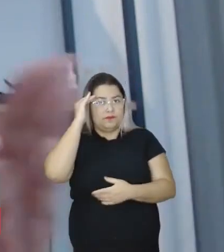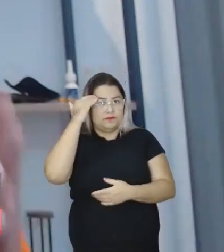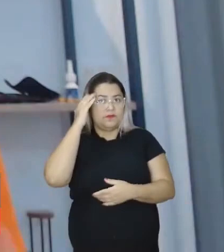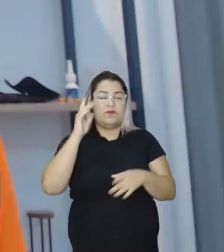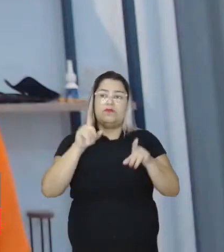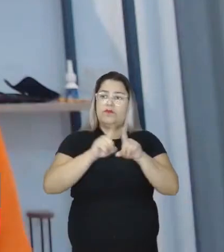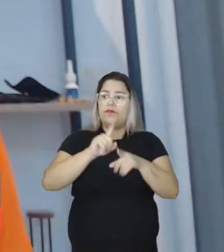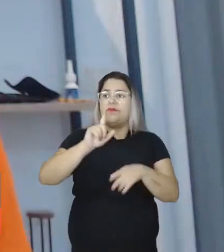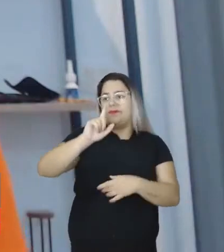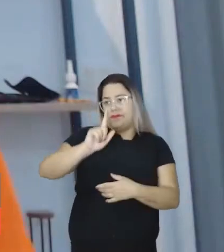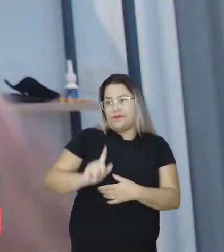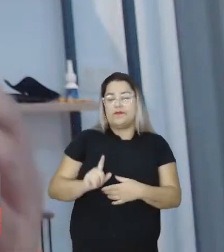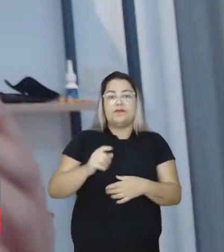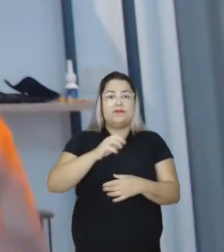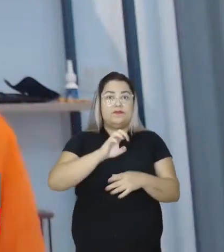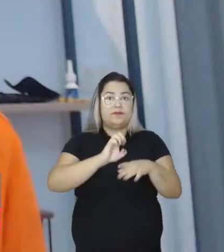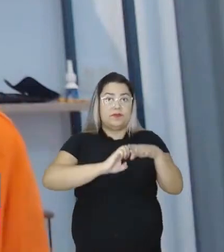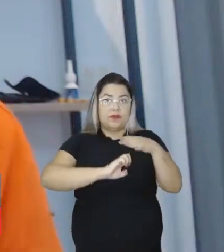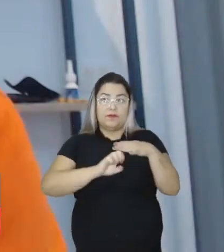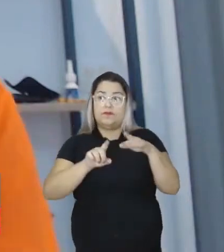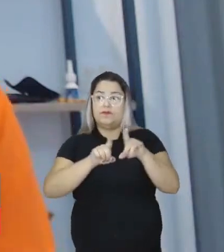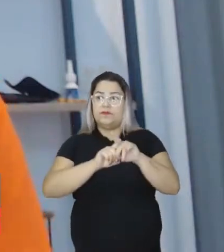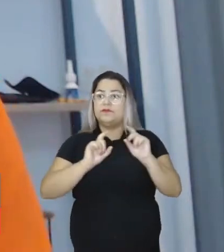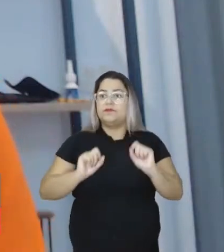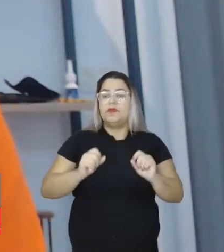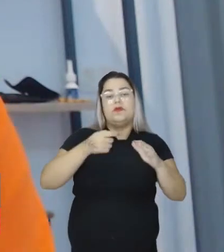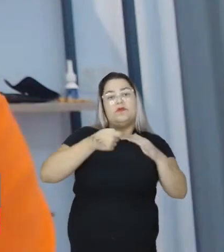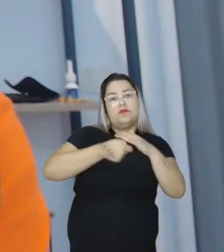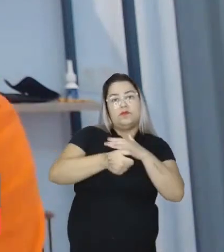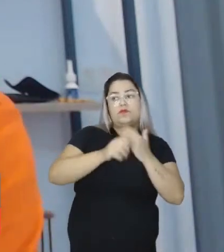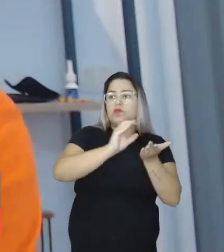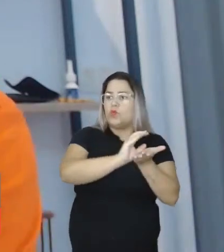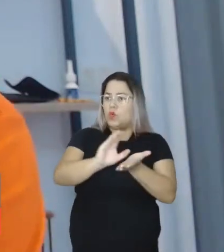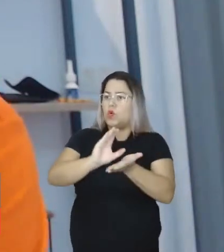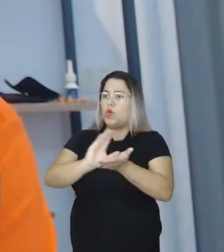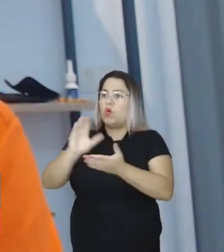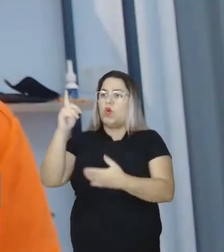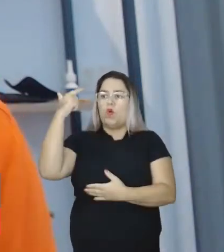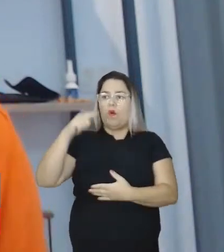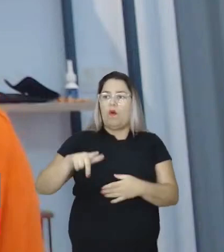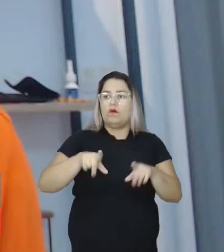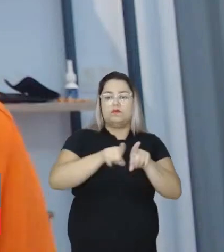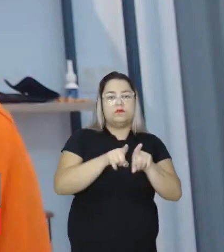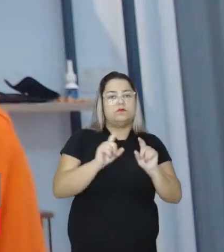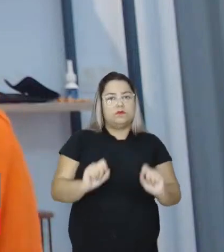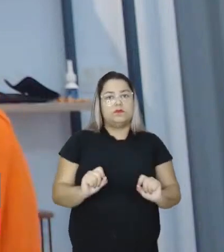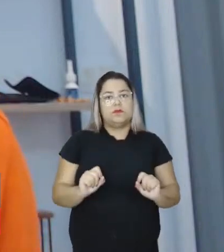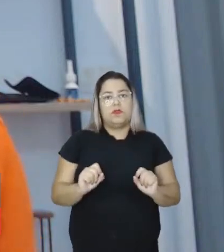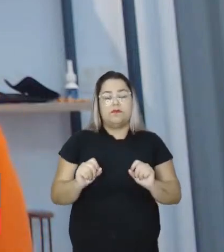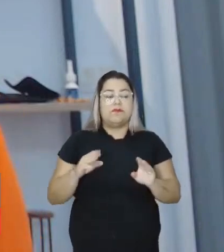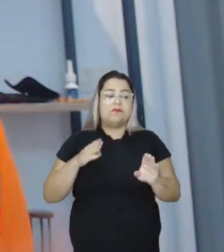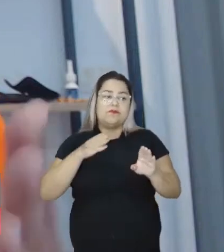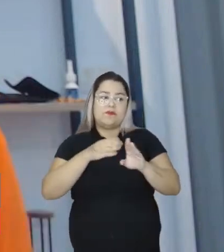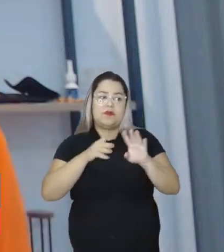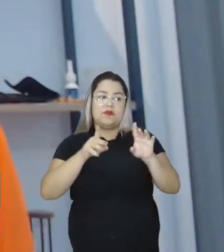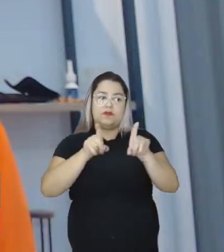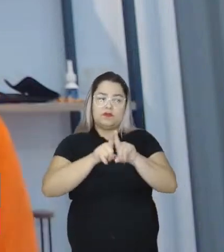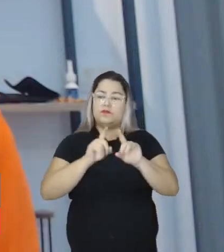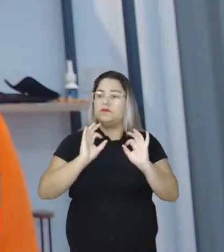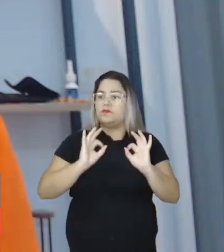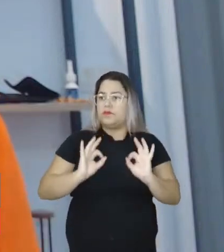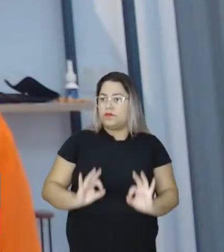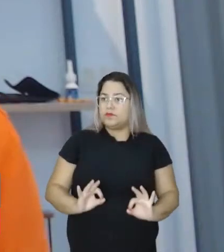está corretíssima em fazer esses investimentos, e não apenas esses, outros também que estão direcionados de forma